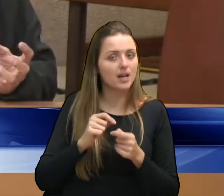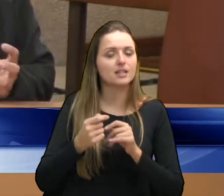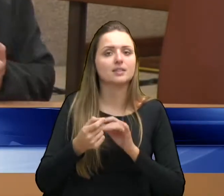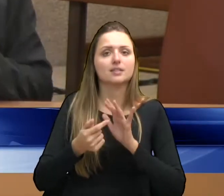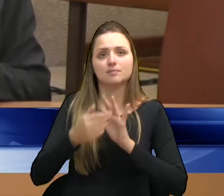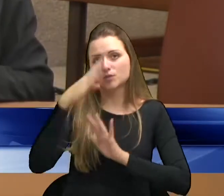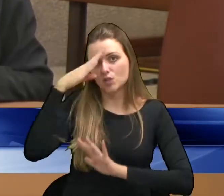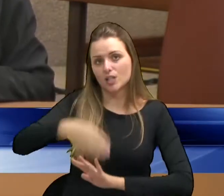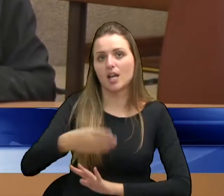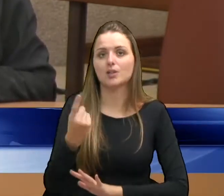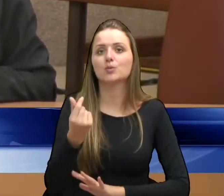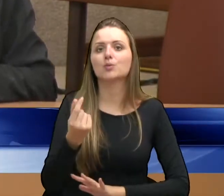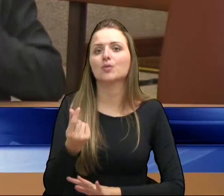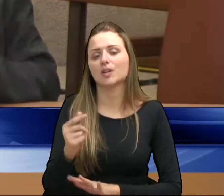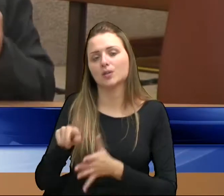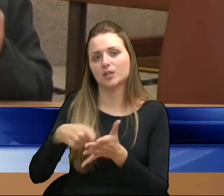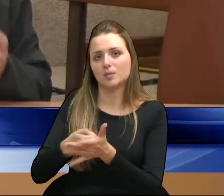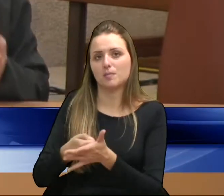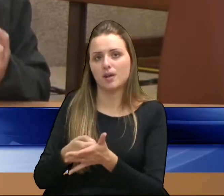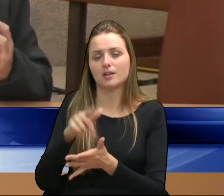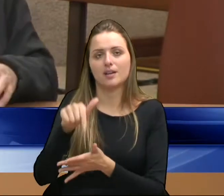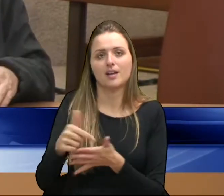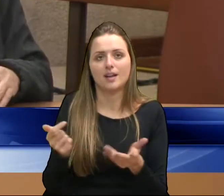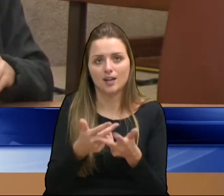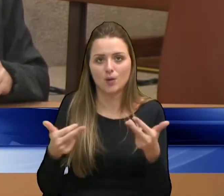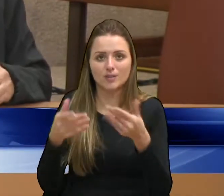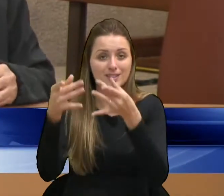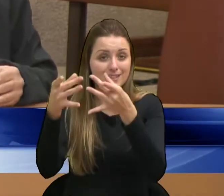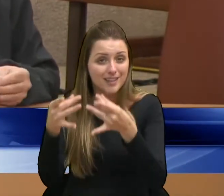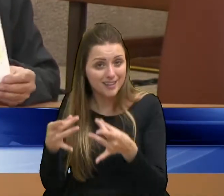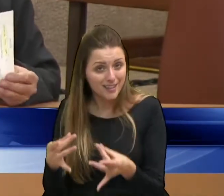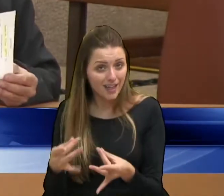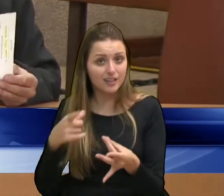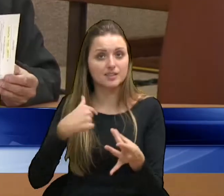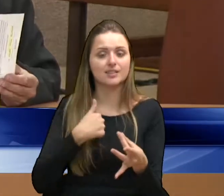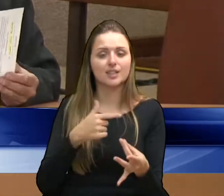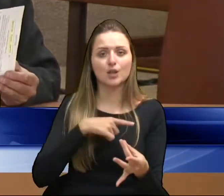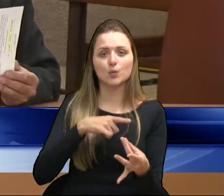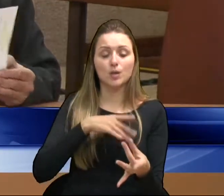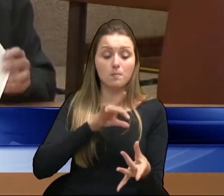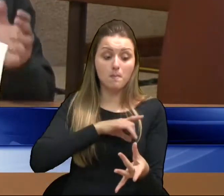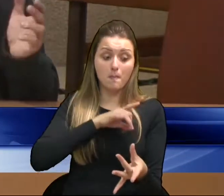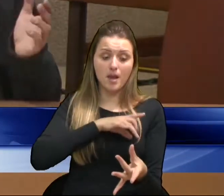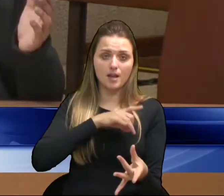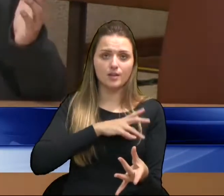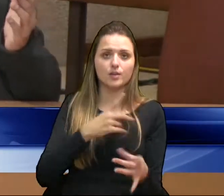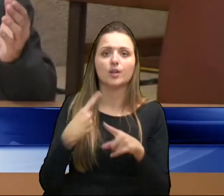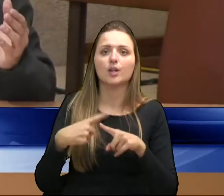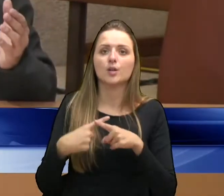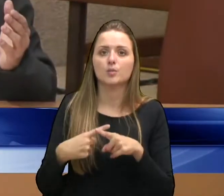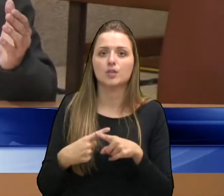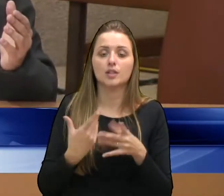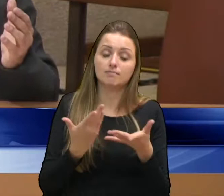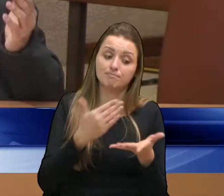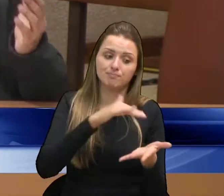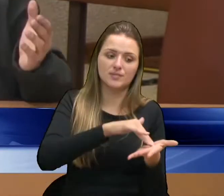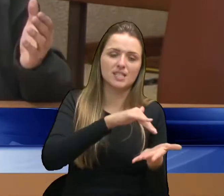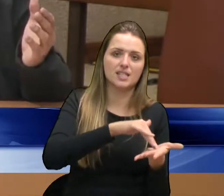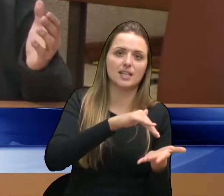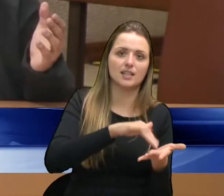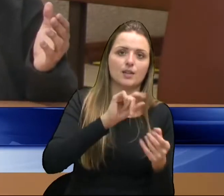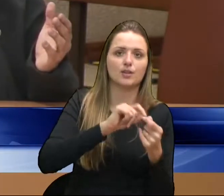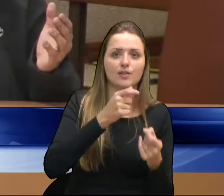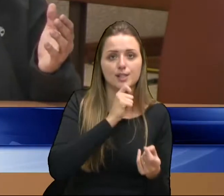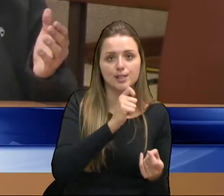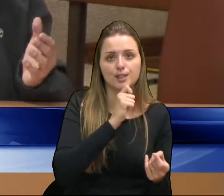direto na questão da tarifa. Então, essas coisas que eu tenho receio, porque lamentavelmente um secretário que dá entrevista e